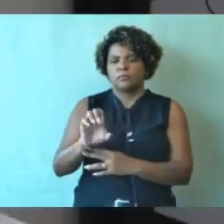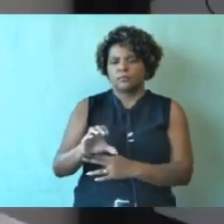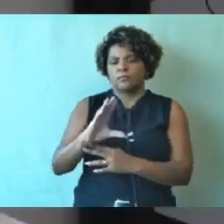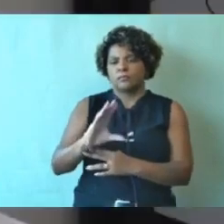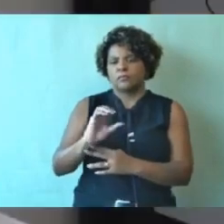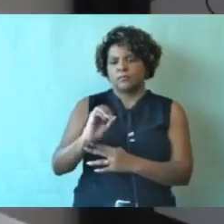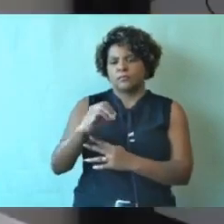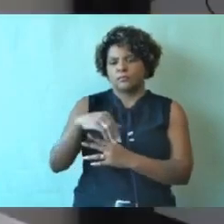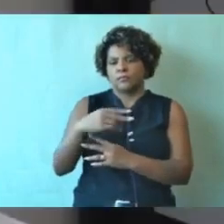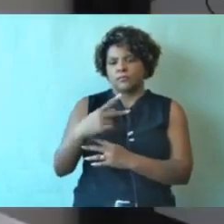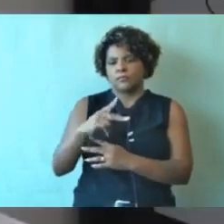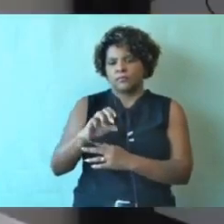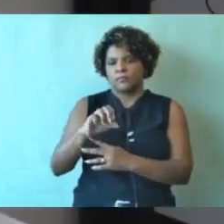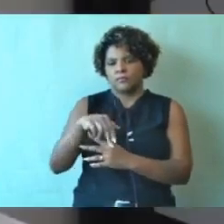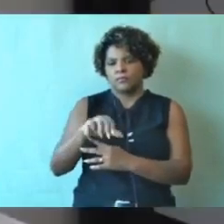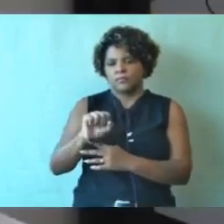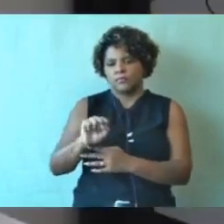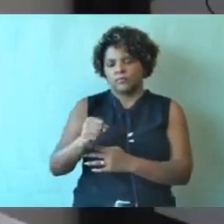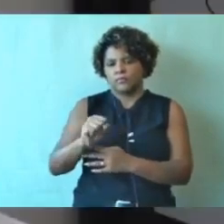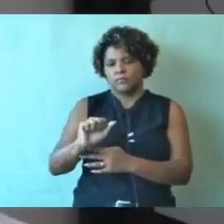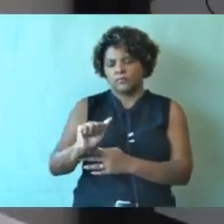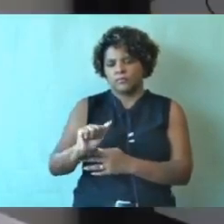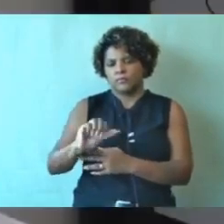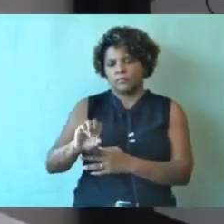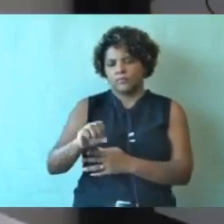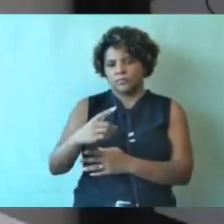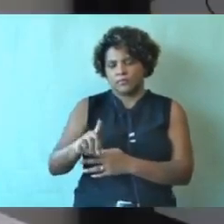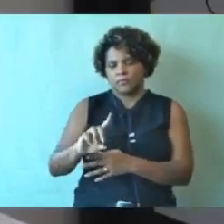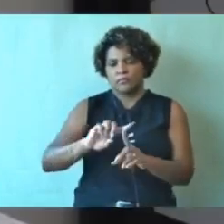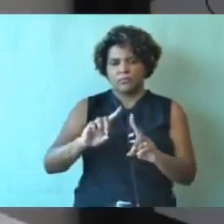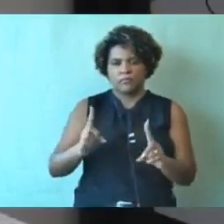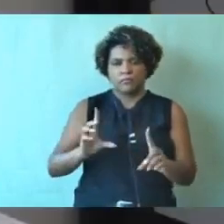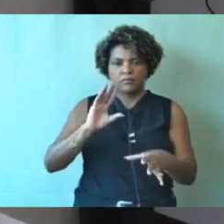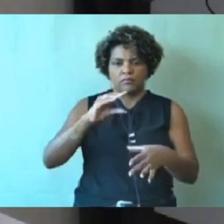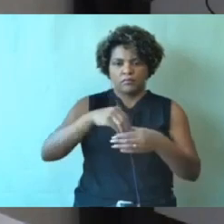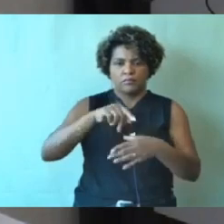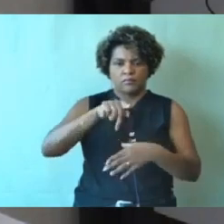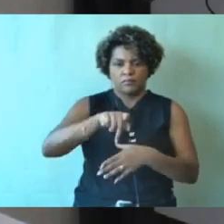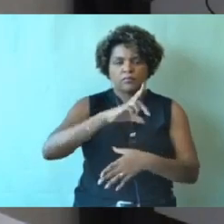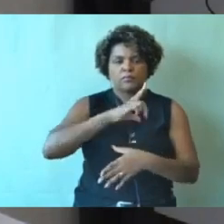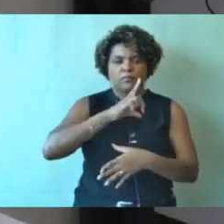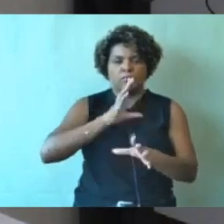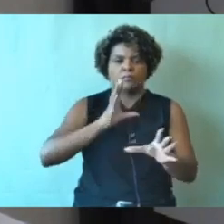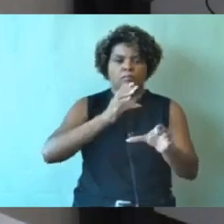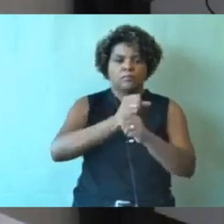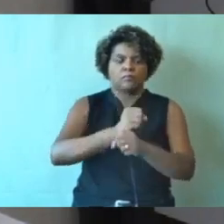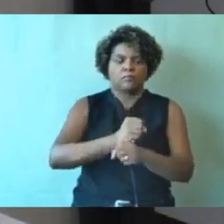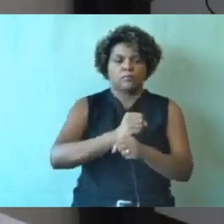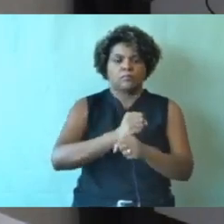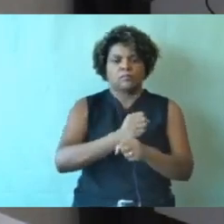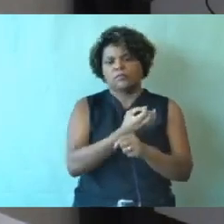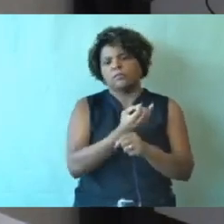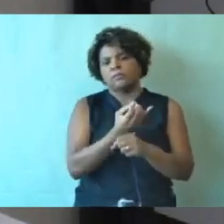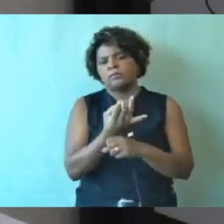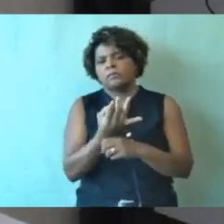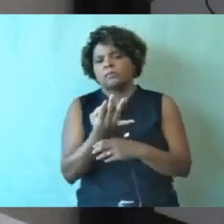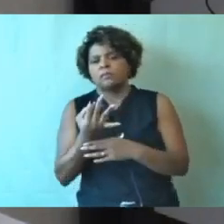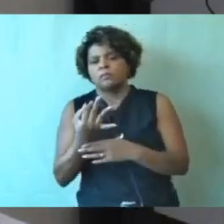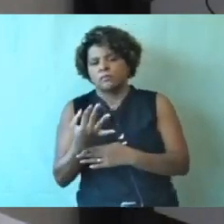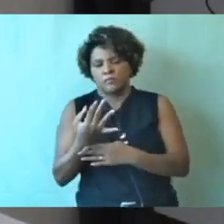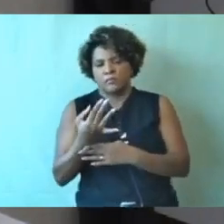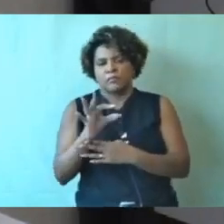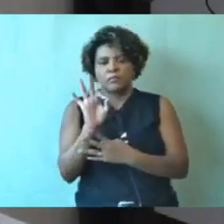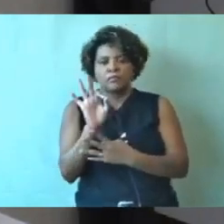Mas, internamente, vocês fazem os cálculos de quantos por cento cada uma das empresas deverá receber